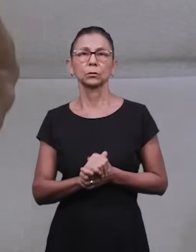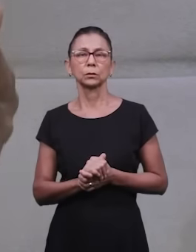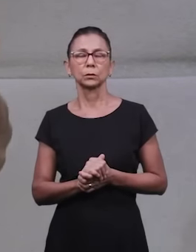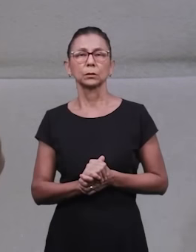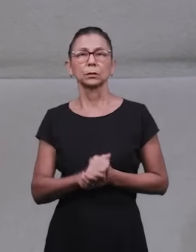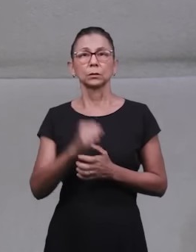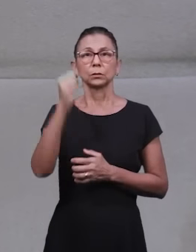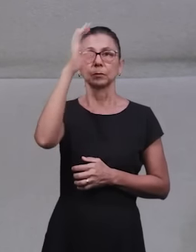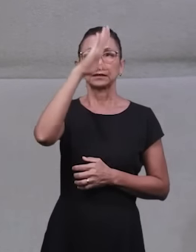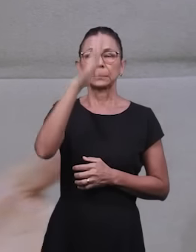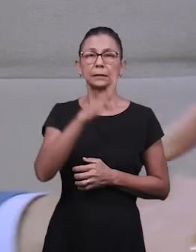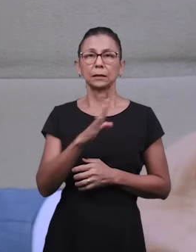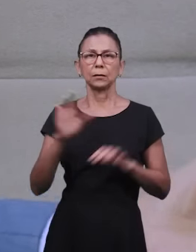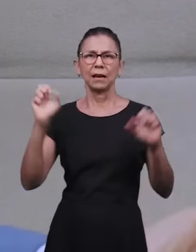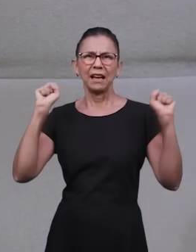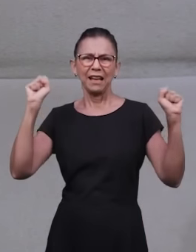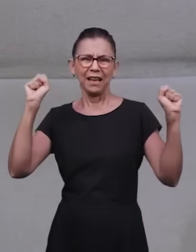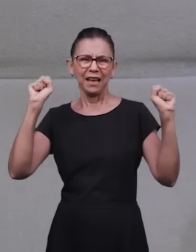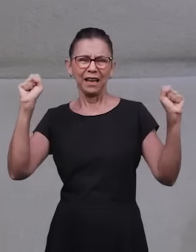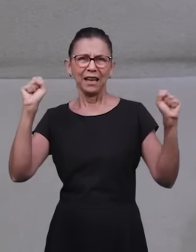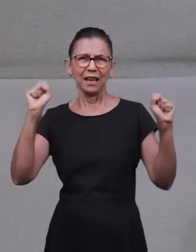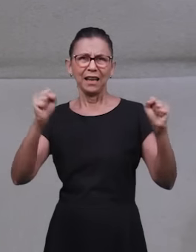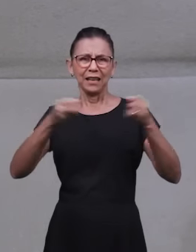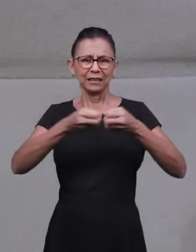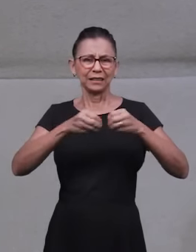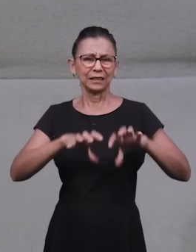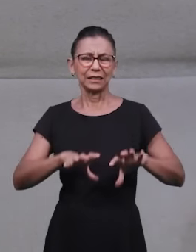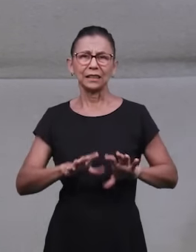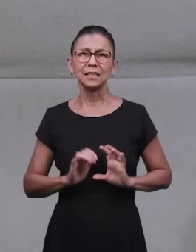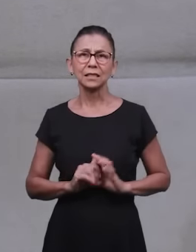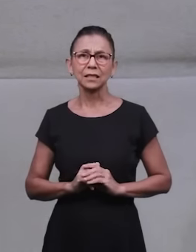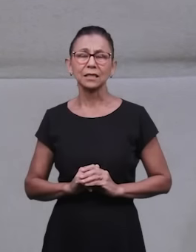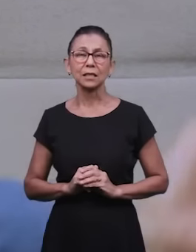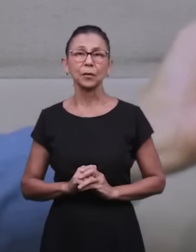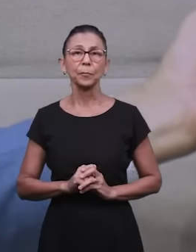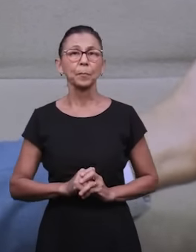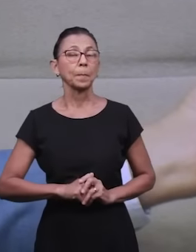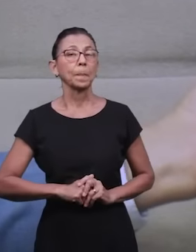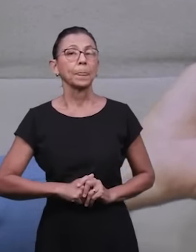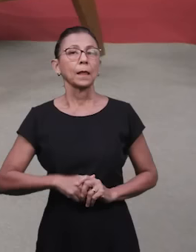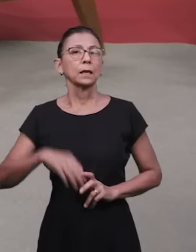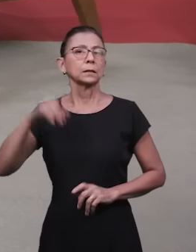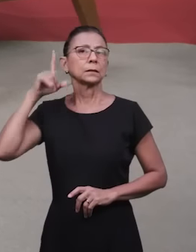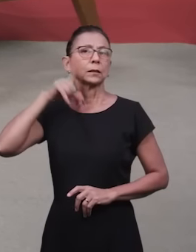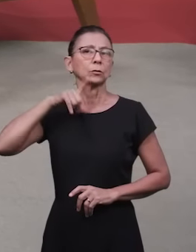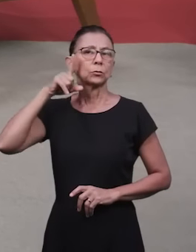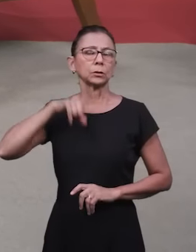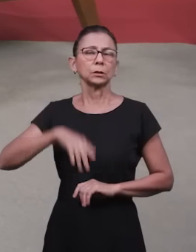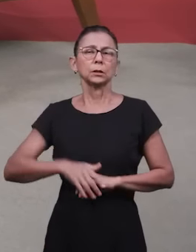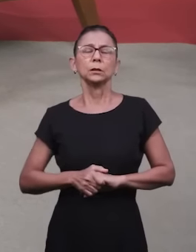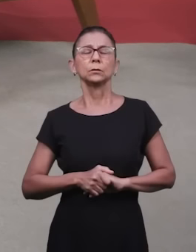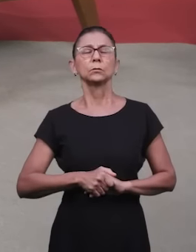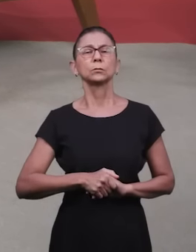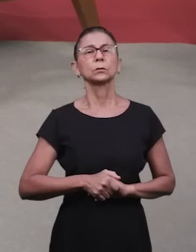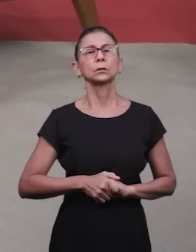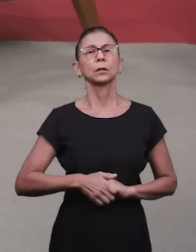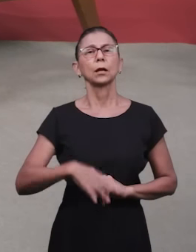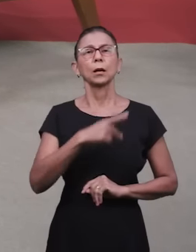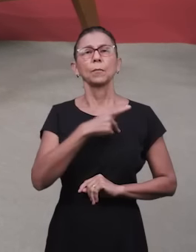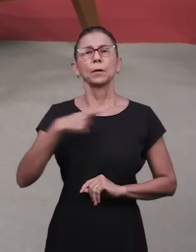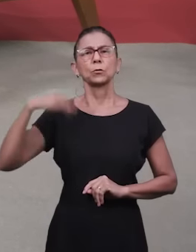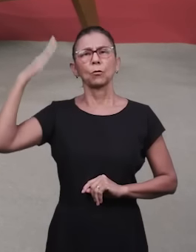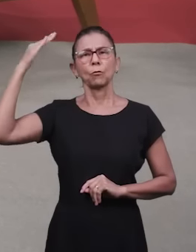as crises, né? Pastores renomados nos Estados Unidos, como David Wilkerson, falou sobre a crise do Evangelho nos